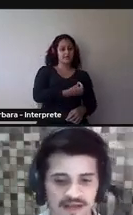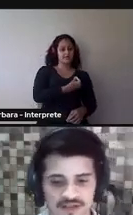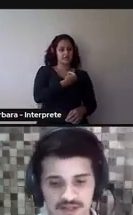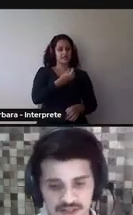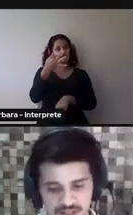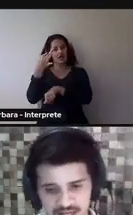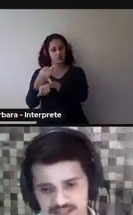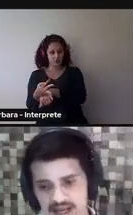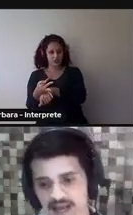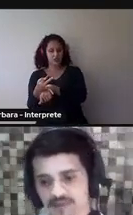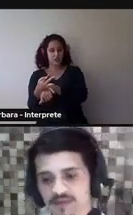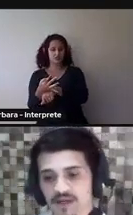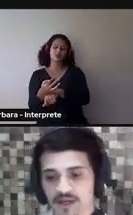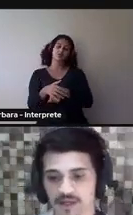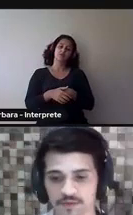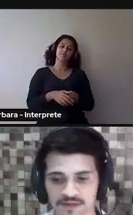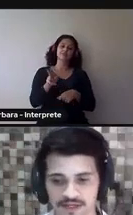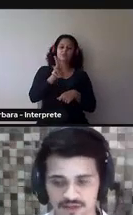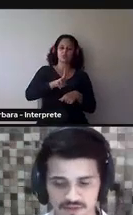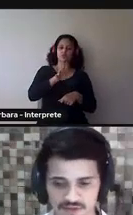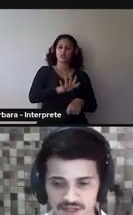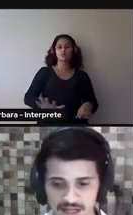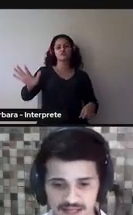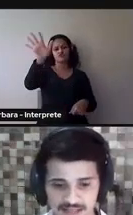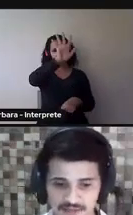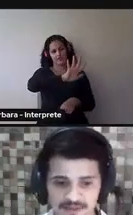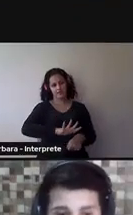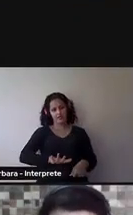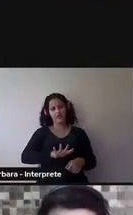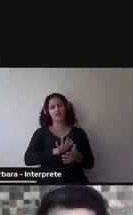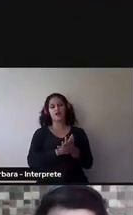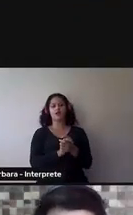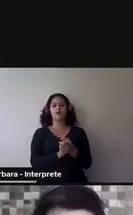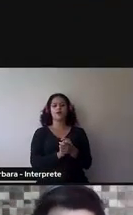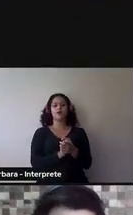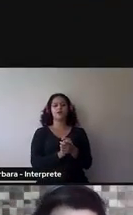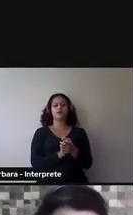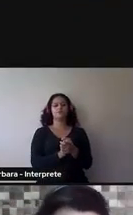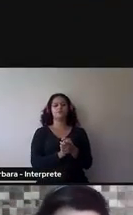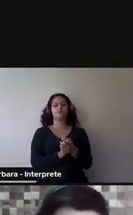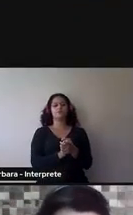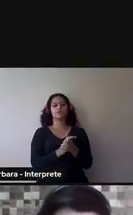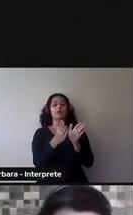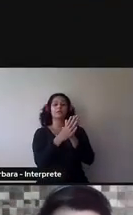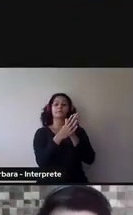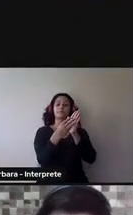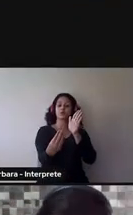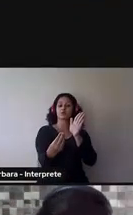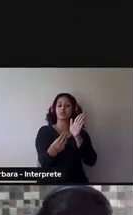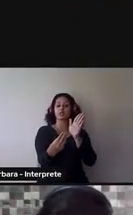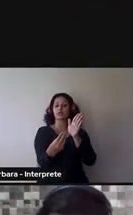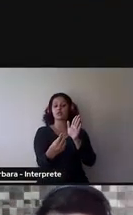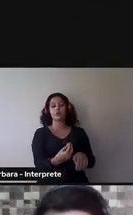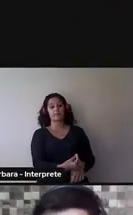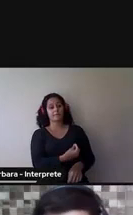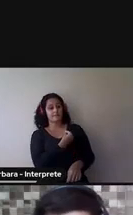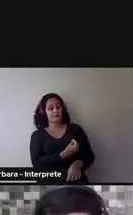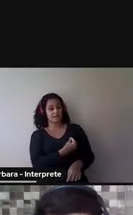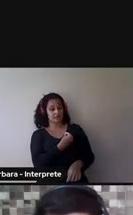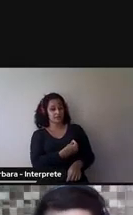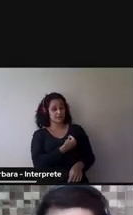modelos lineares generalizados, modelos aditivos generalizados, e os modelos de presença background, que